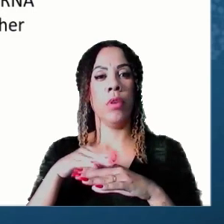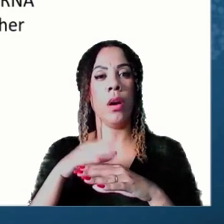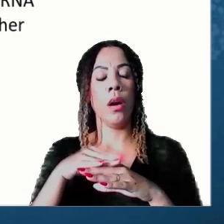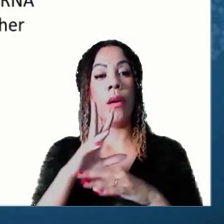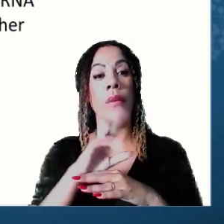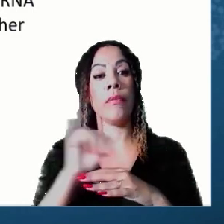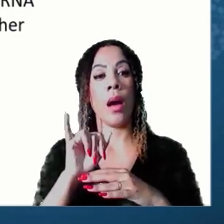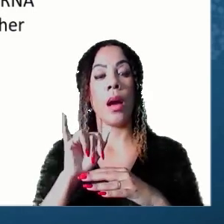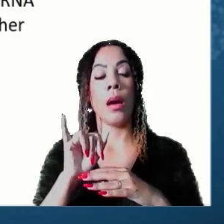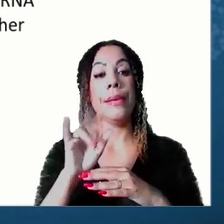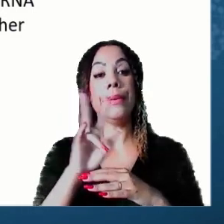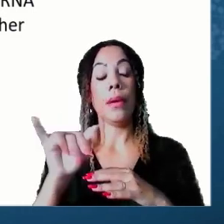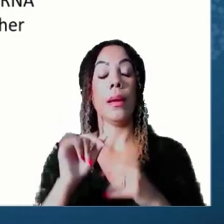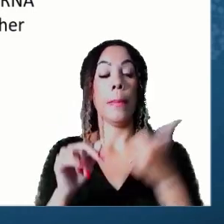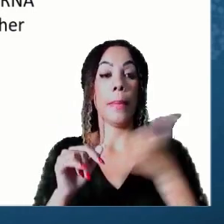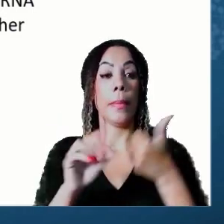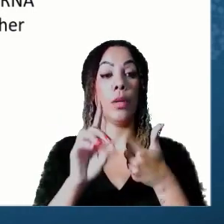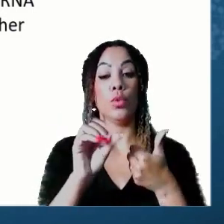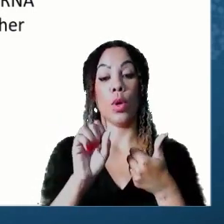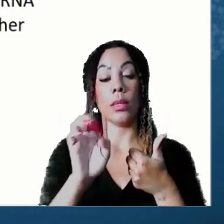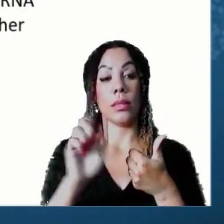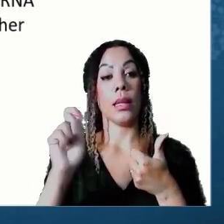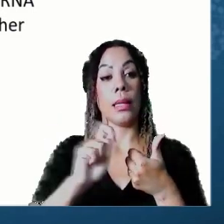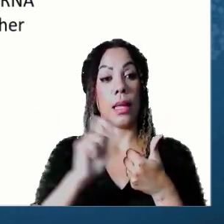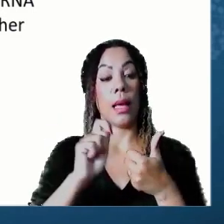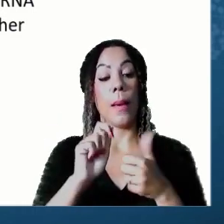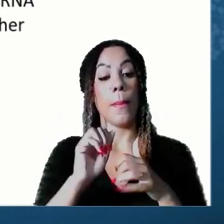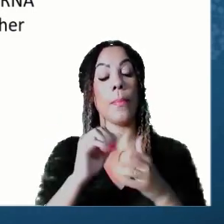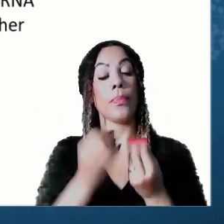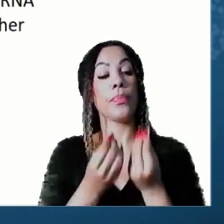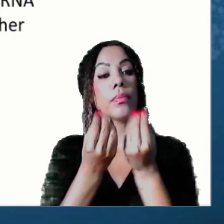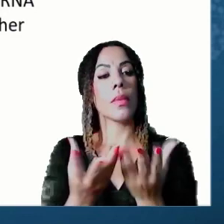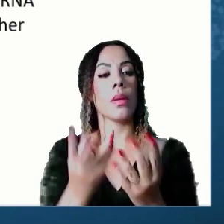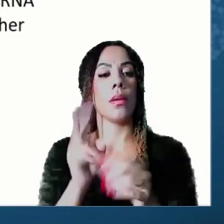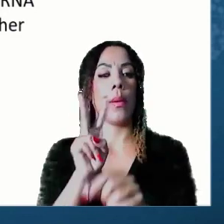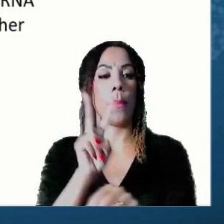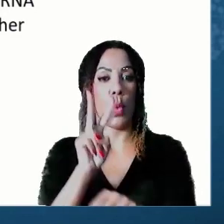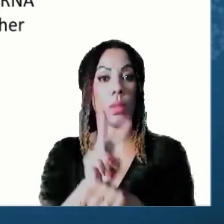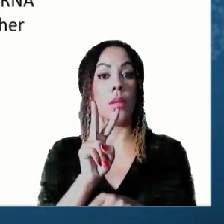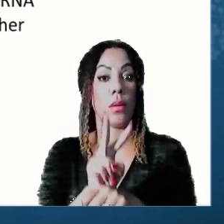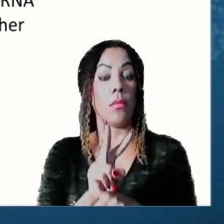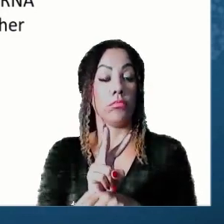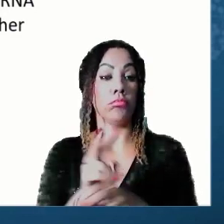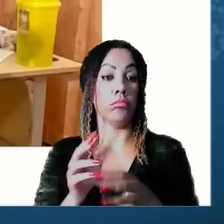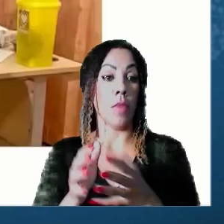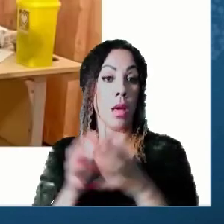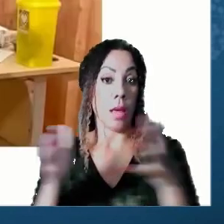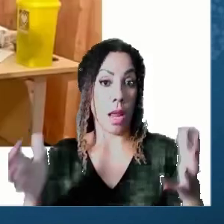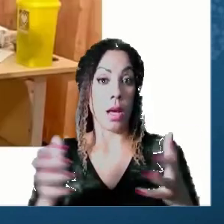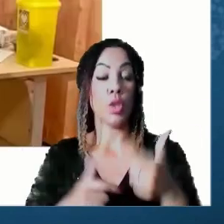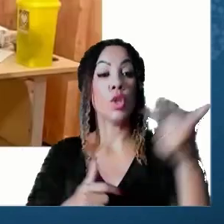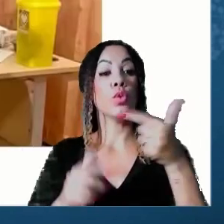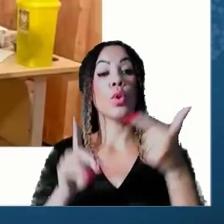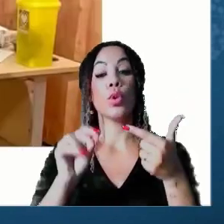que a primeira dose daria uma proteção grande e a segunda dose faria com que